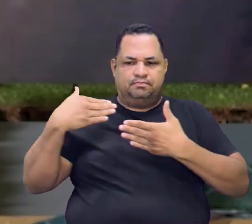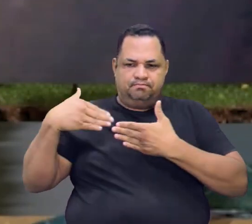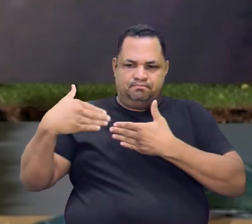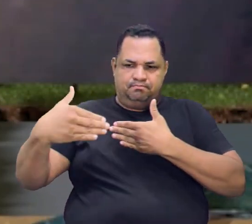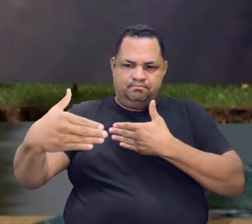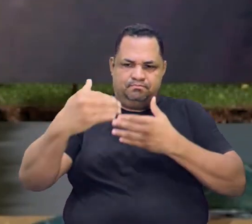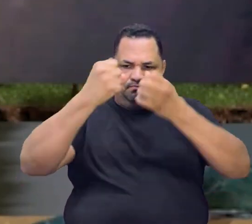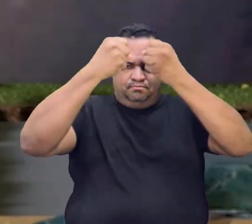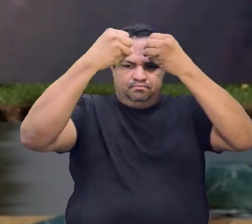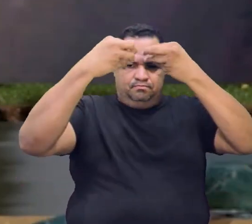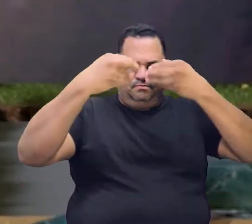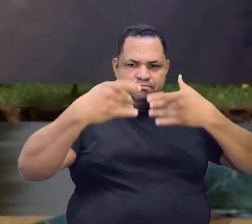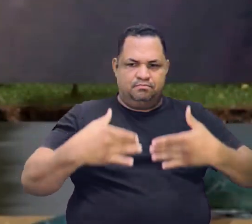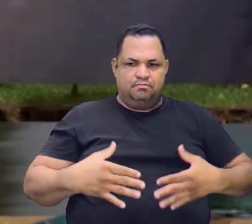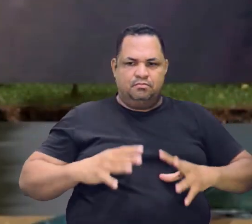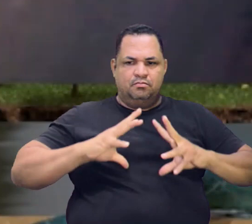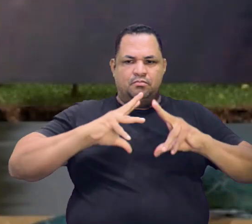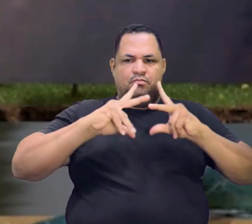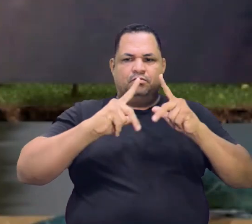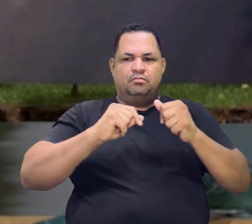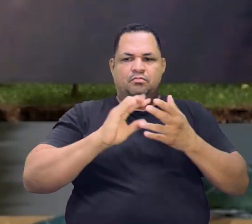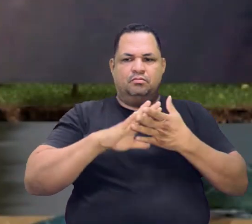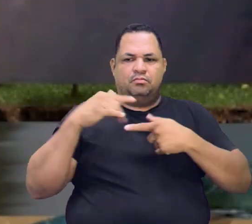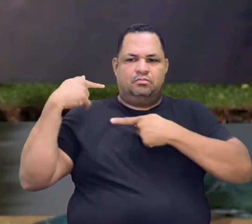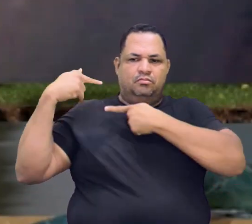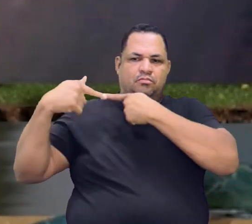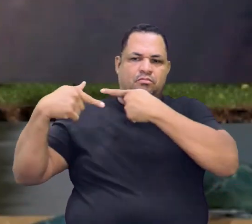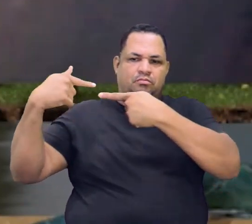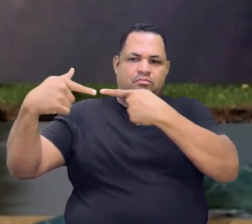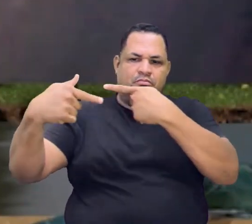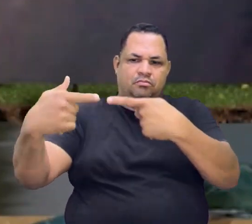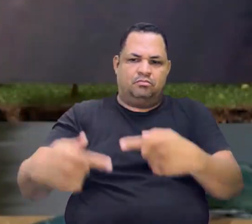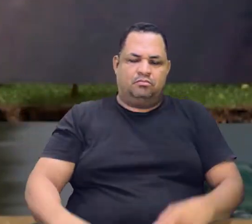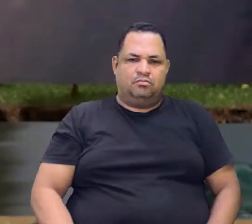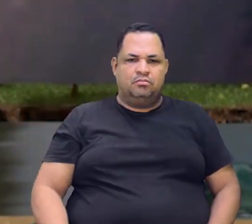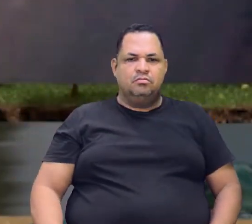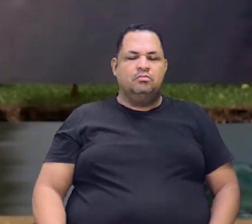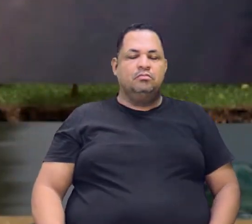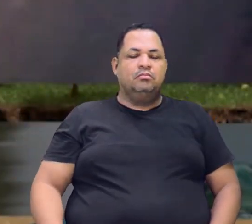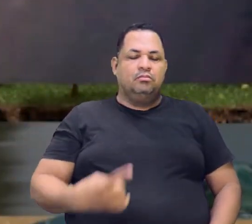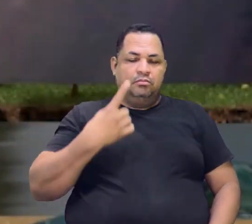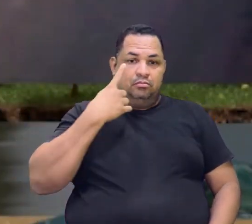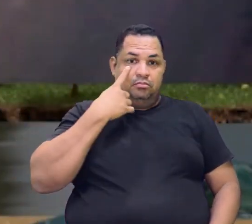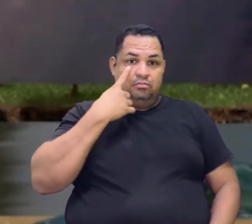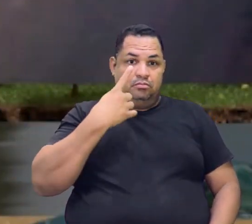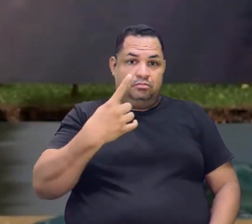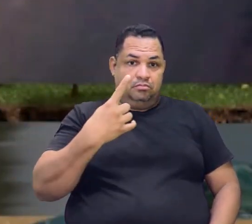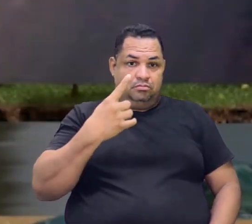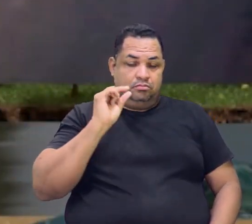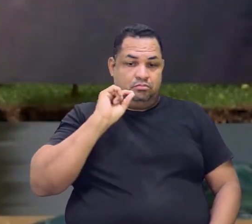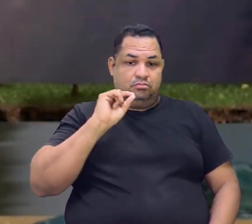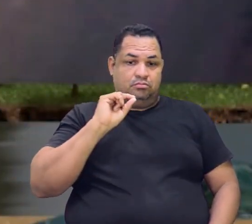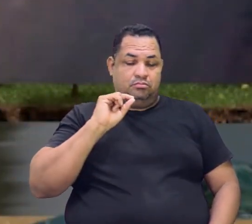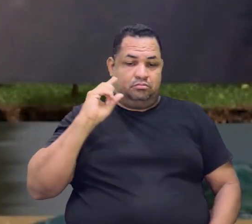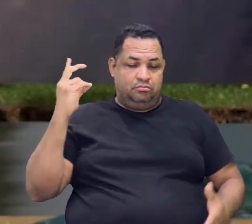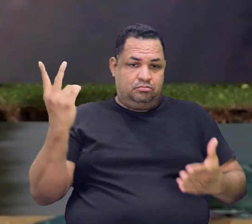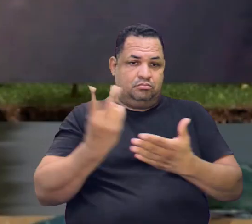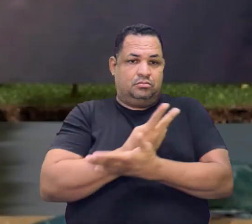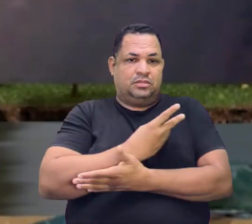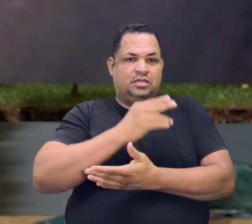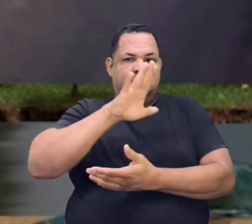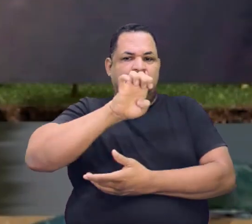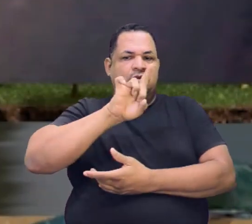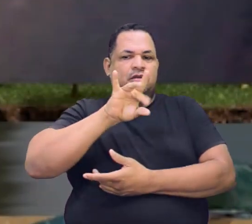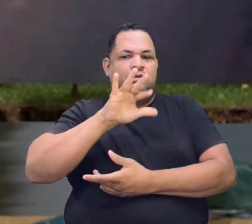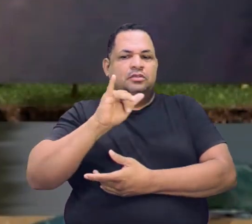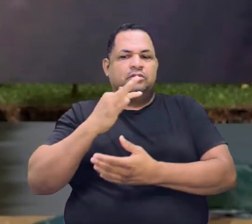da aula, eu vou explicando toda a sua trajetória. Preste bem atenção o que vai acontecer com a Aloísio Ferreira,